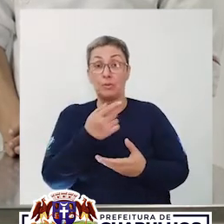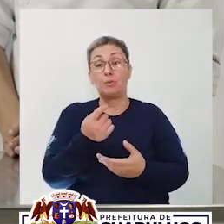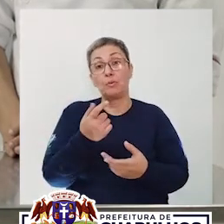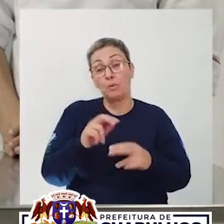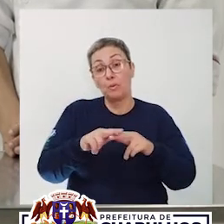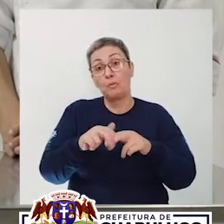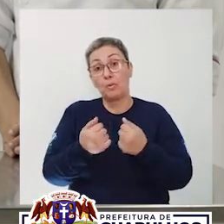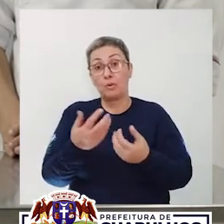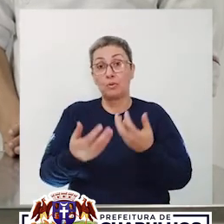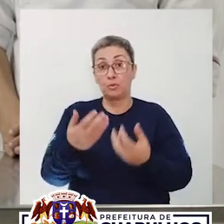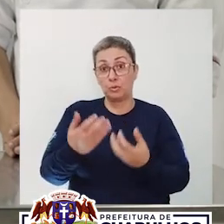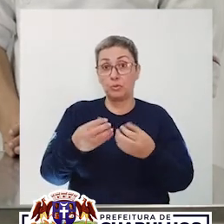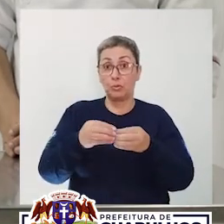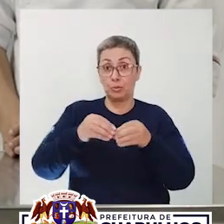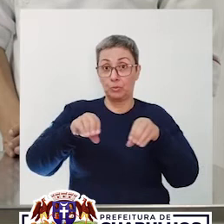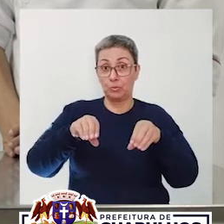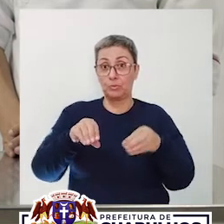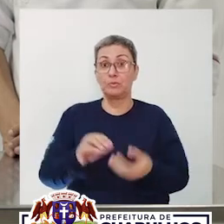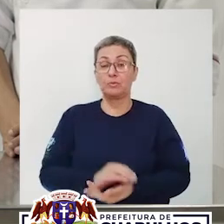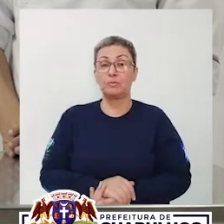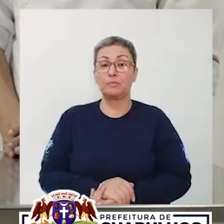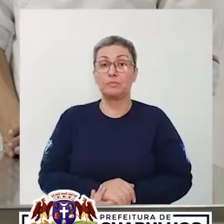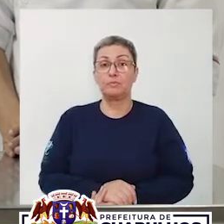no forno por causa de cozinhar os ovos.